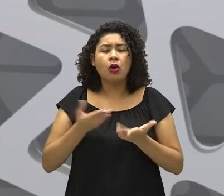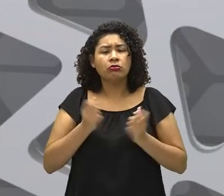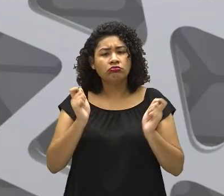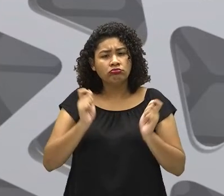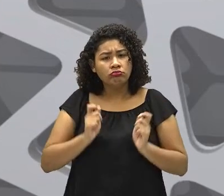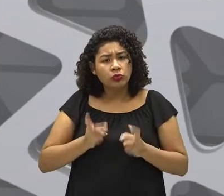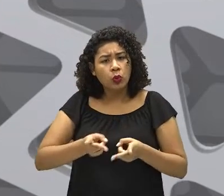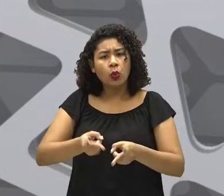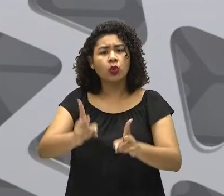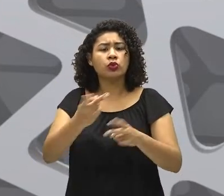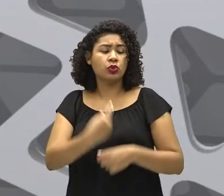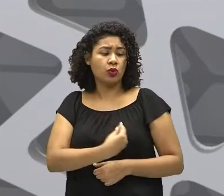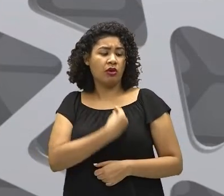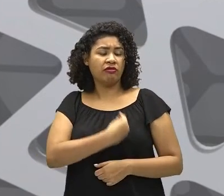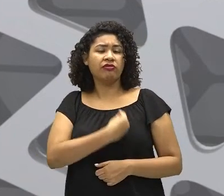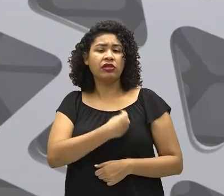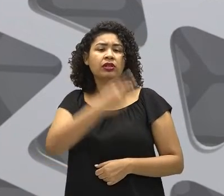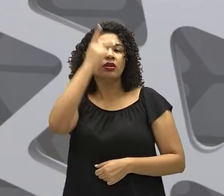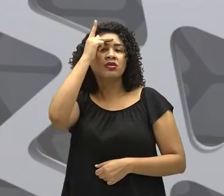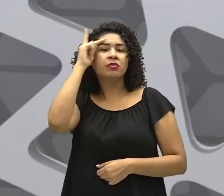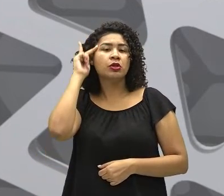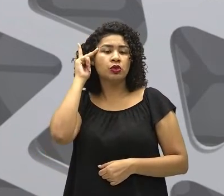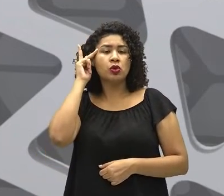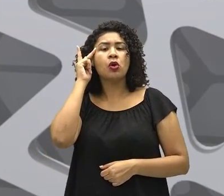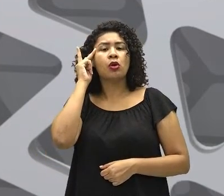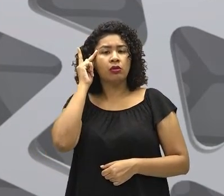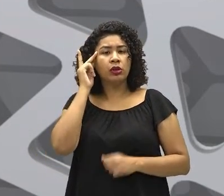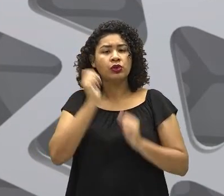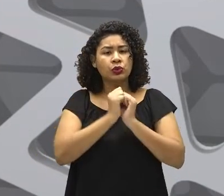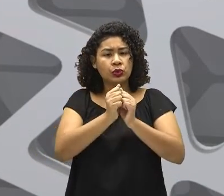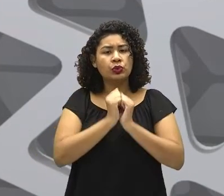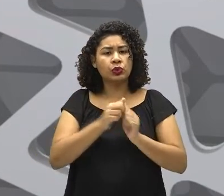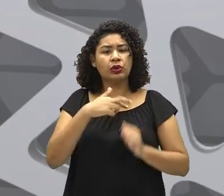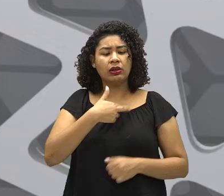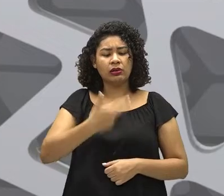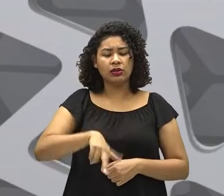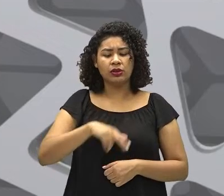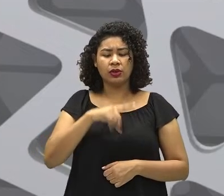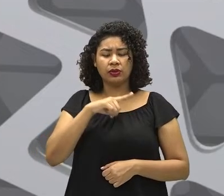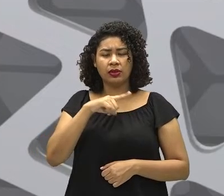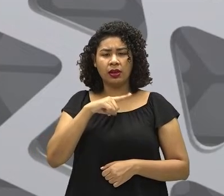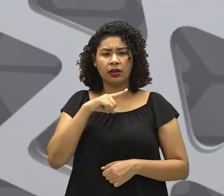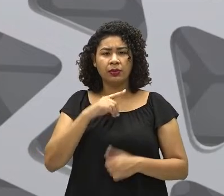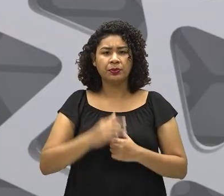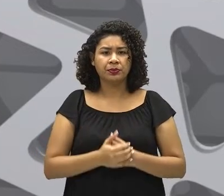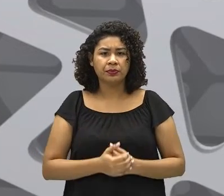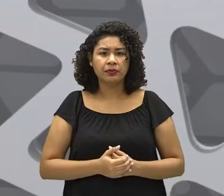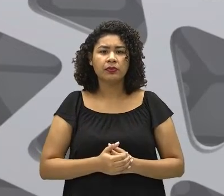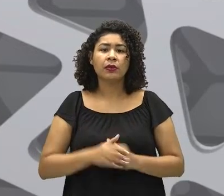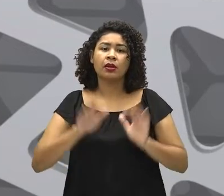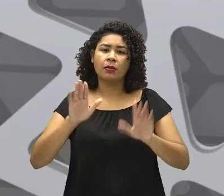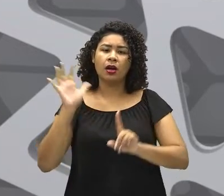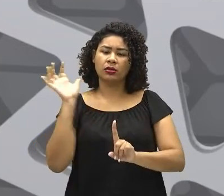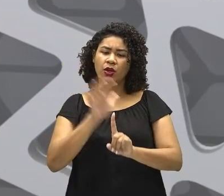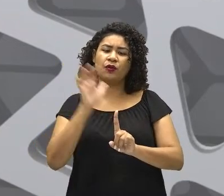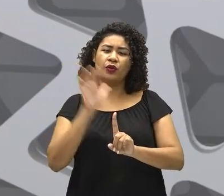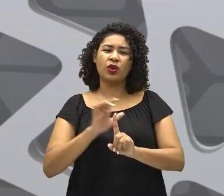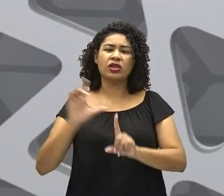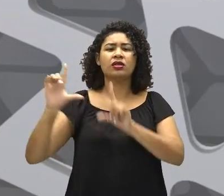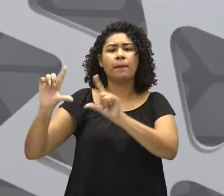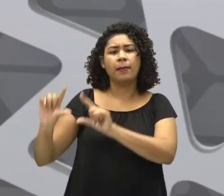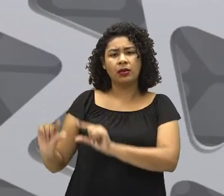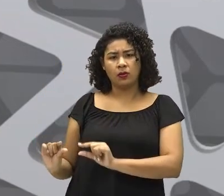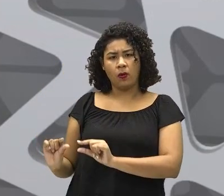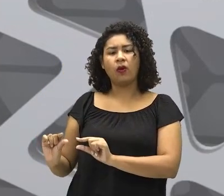maior parte das pessoas, tá bom? Claro, em um grau muito menor de influência do que naquele momento,